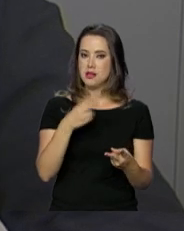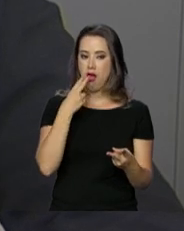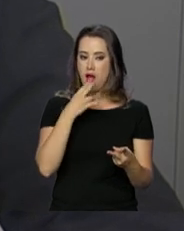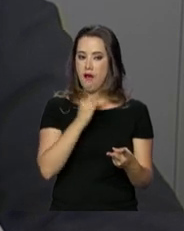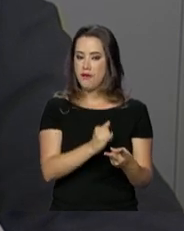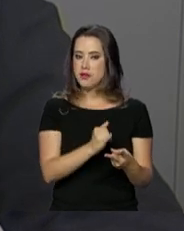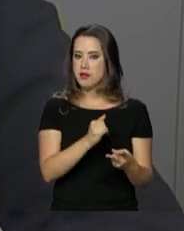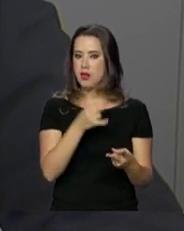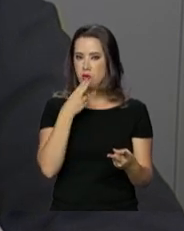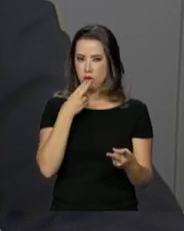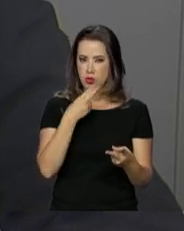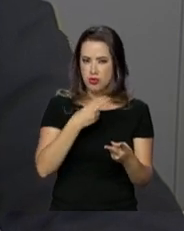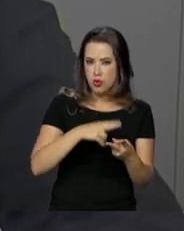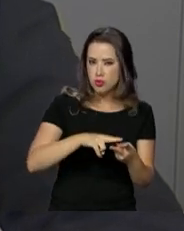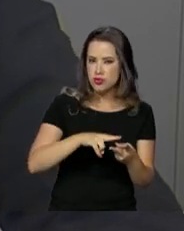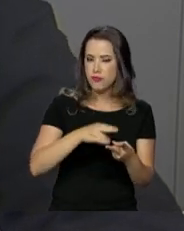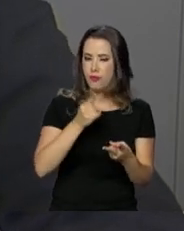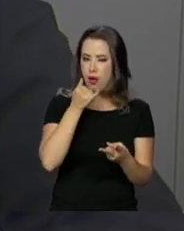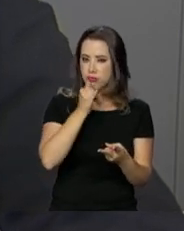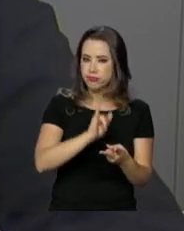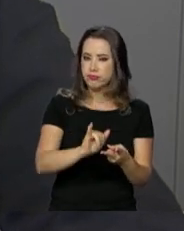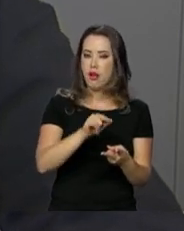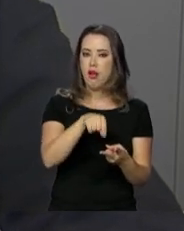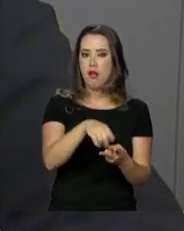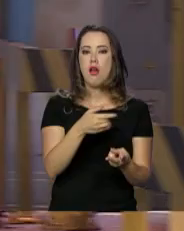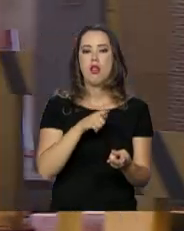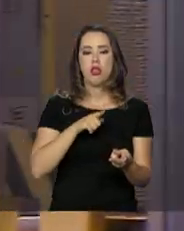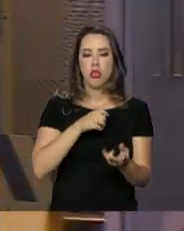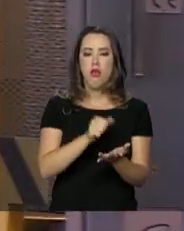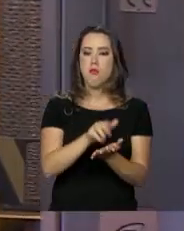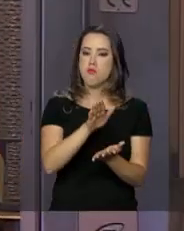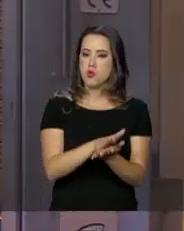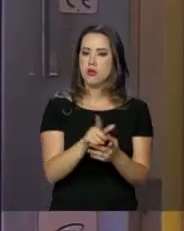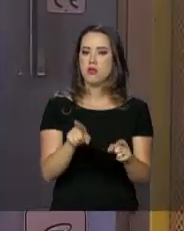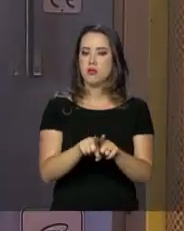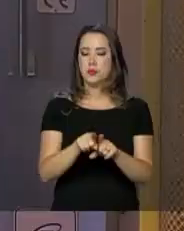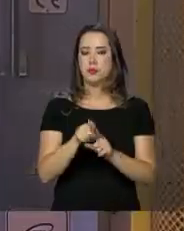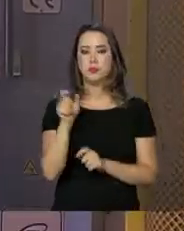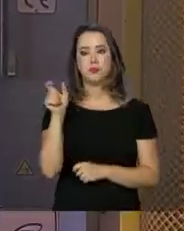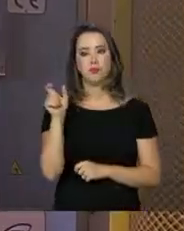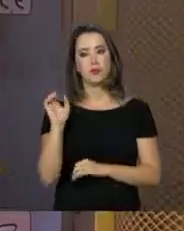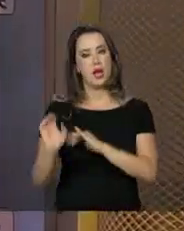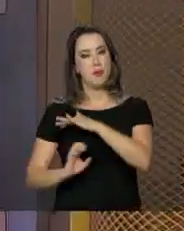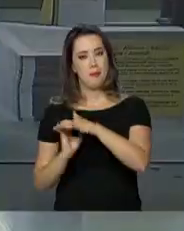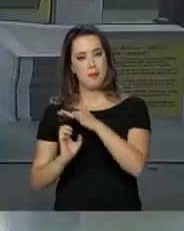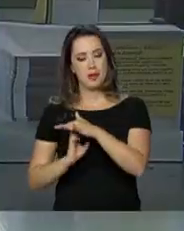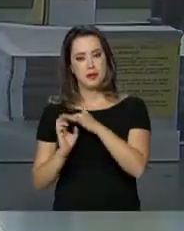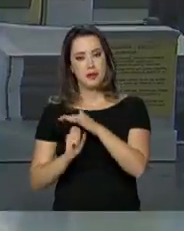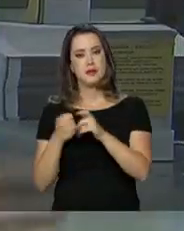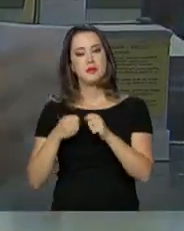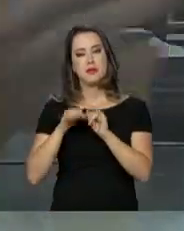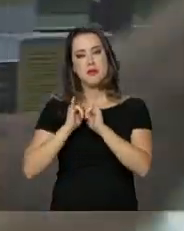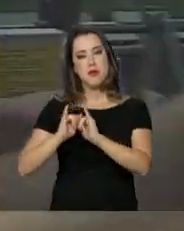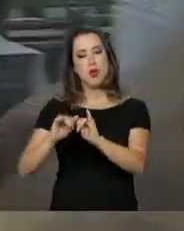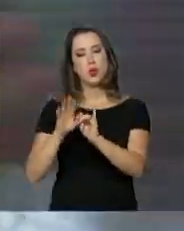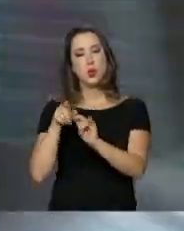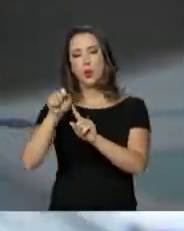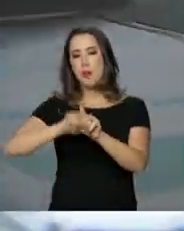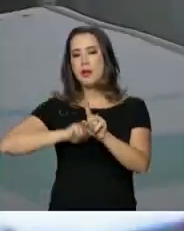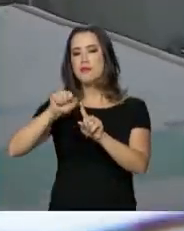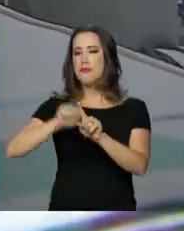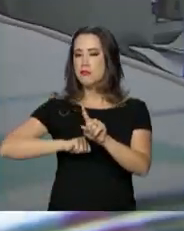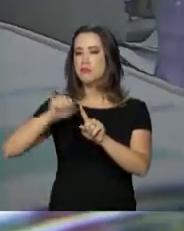e possivelmente autuada vai gerar multa também o empregador tem a obrigação de comunicar mensalmente aos